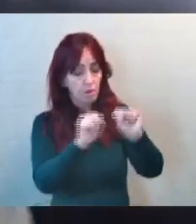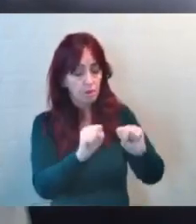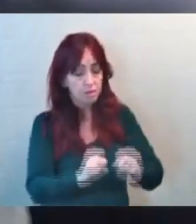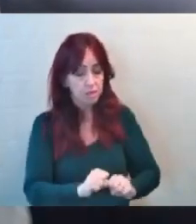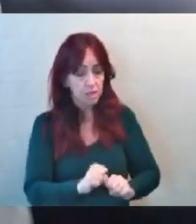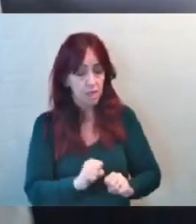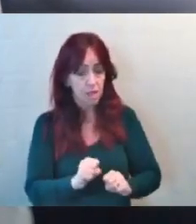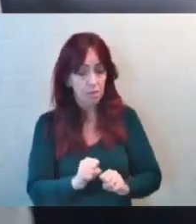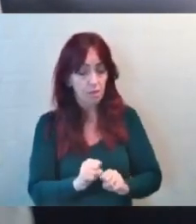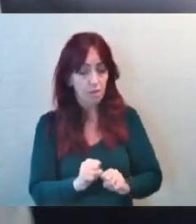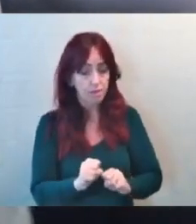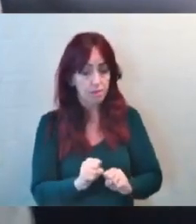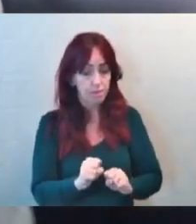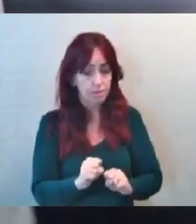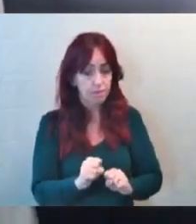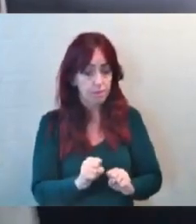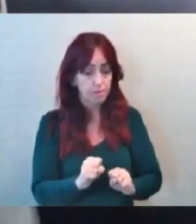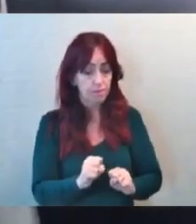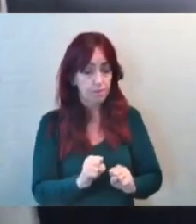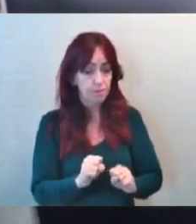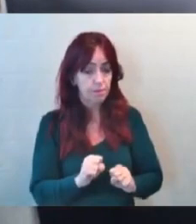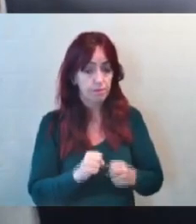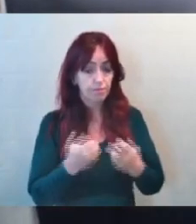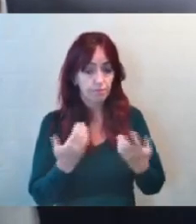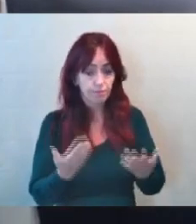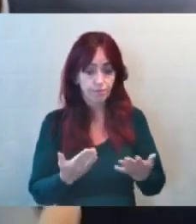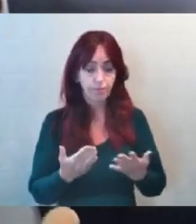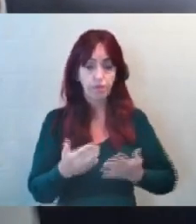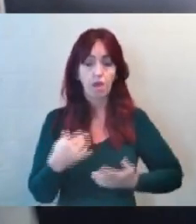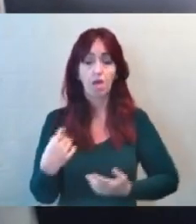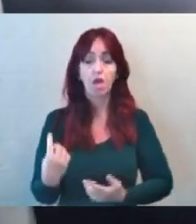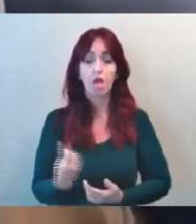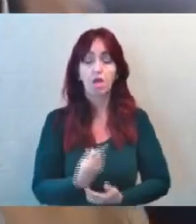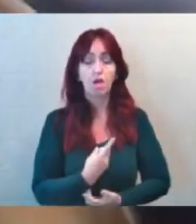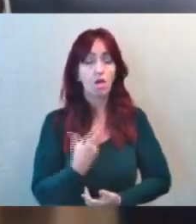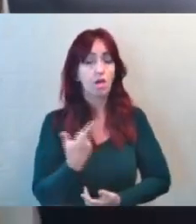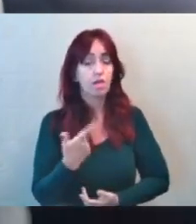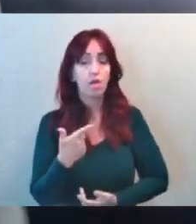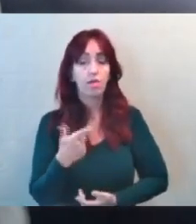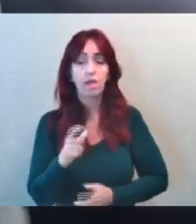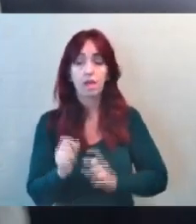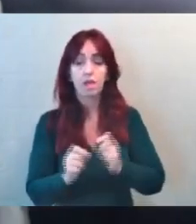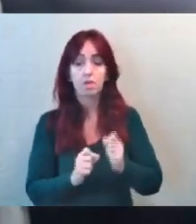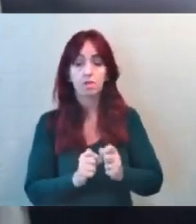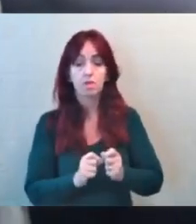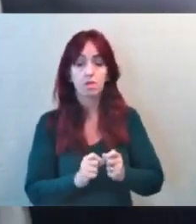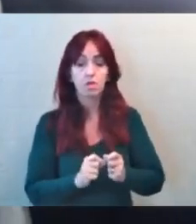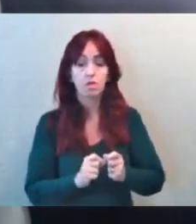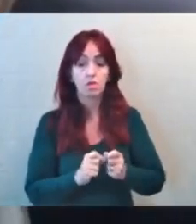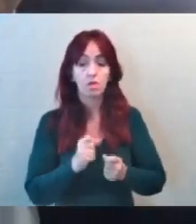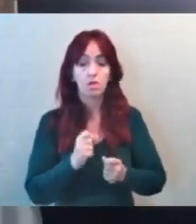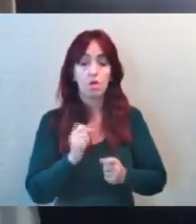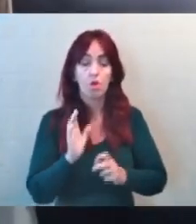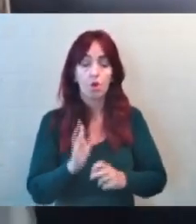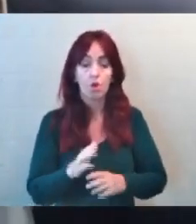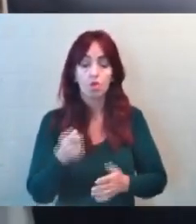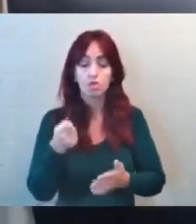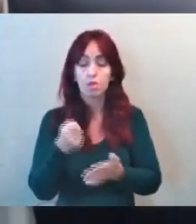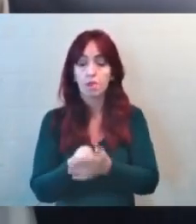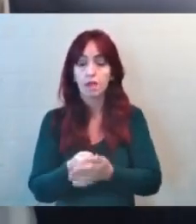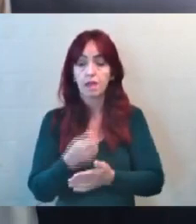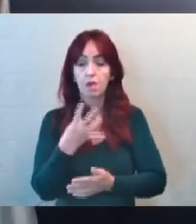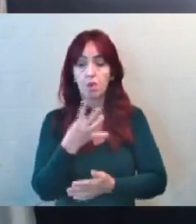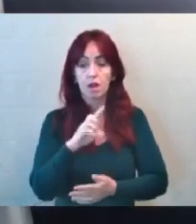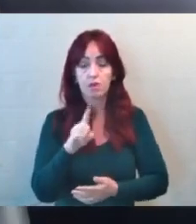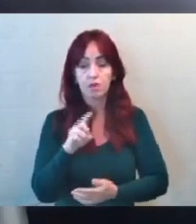como um todo, né, nós não teríamos 4,50 hoje, nós não